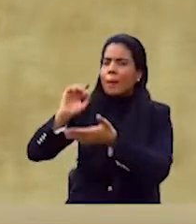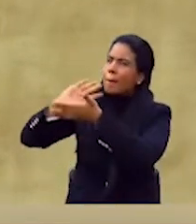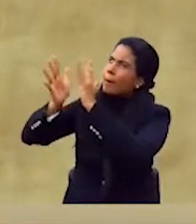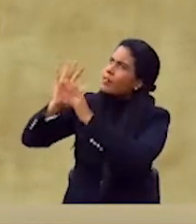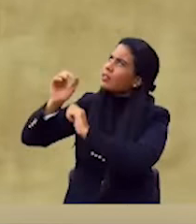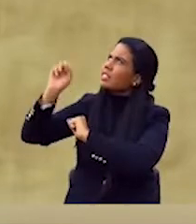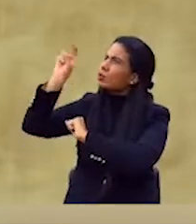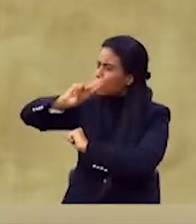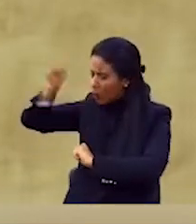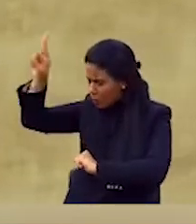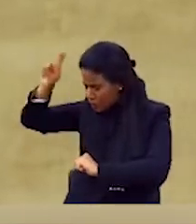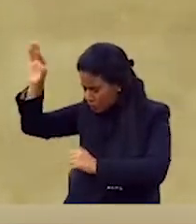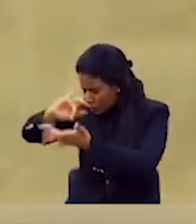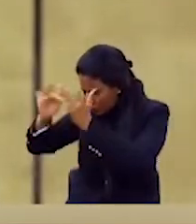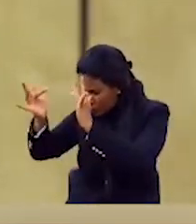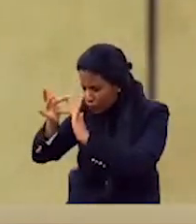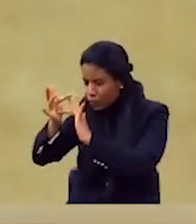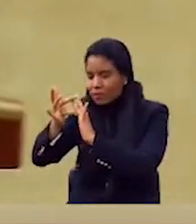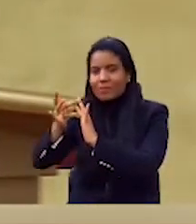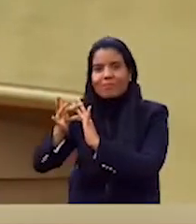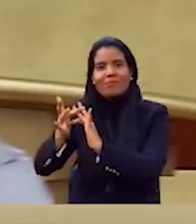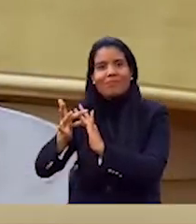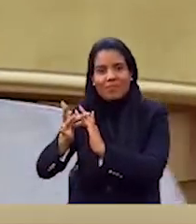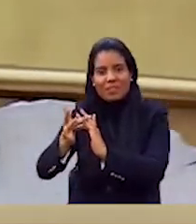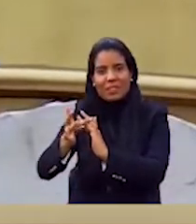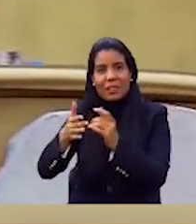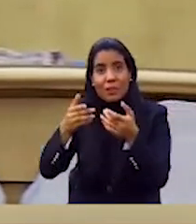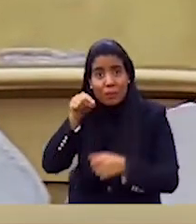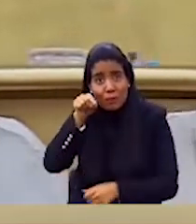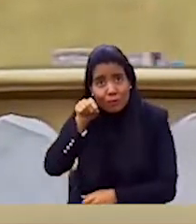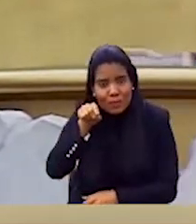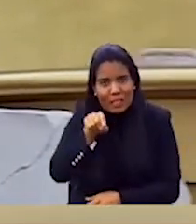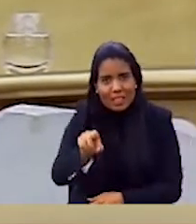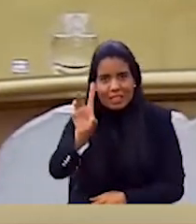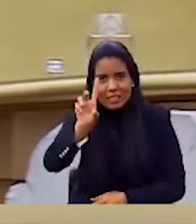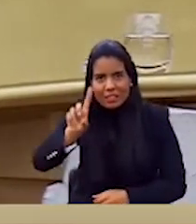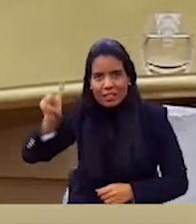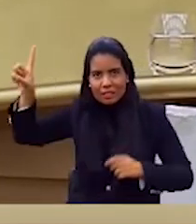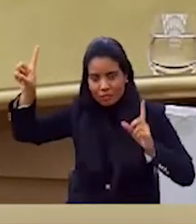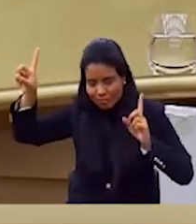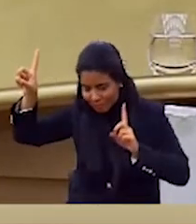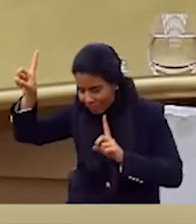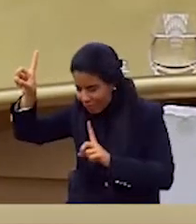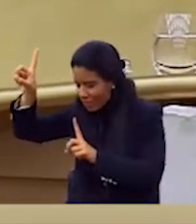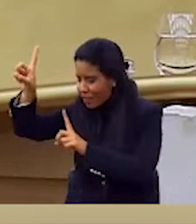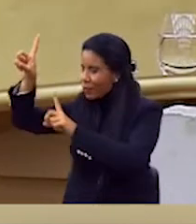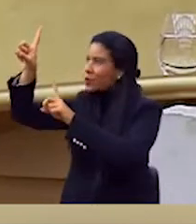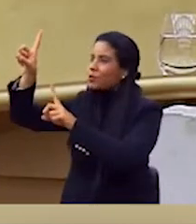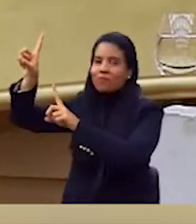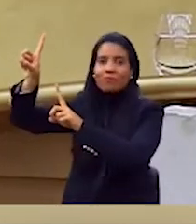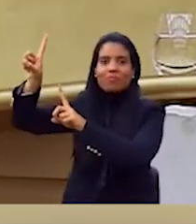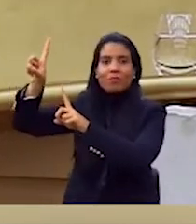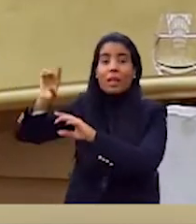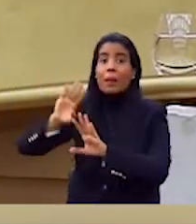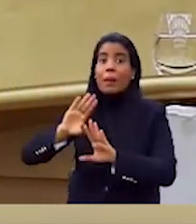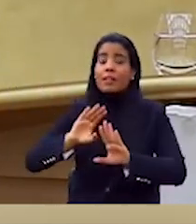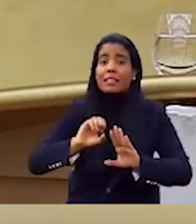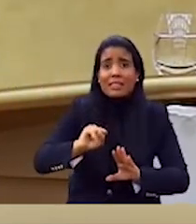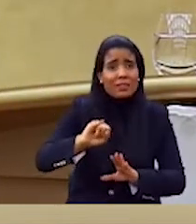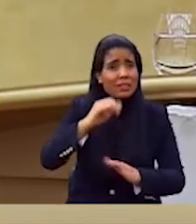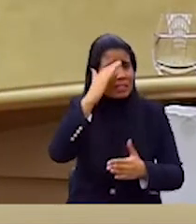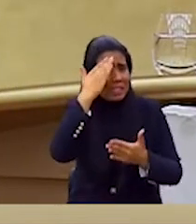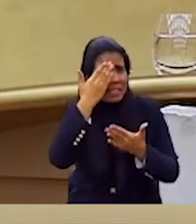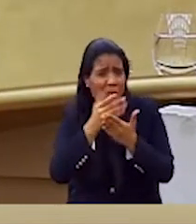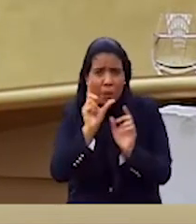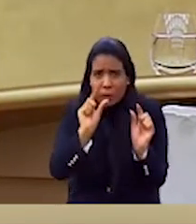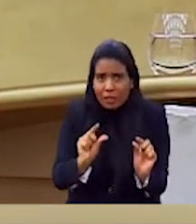Jesus, você entra na presença de Deus. Se você crê mais ou menos, basta você falou o nome de Jesus,